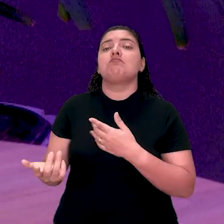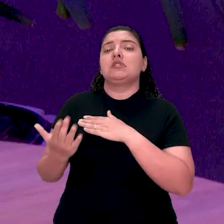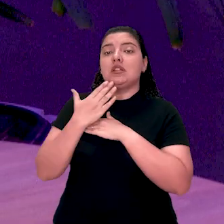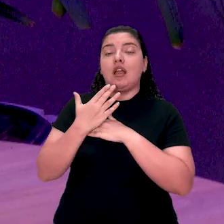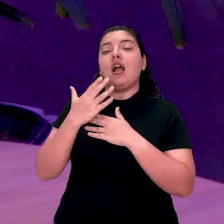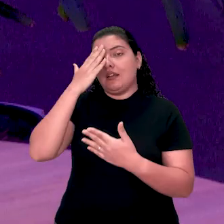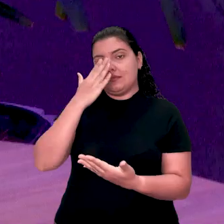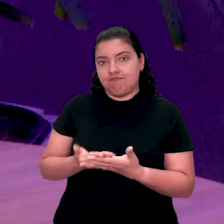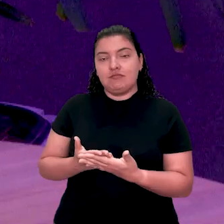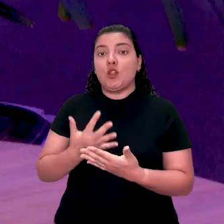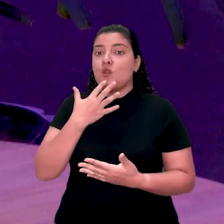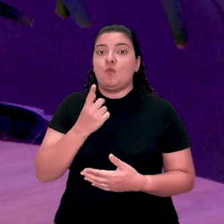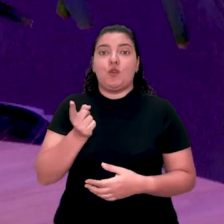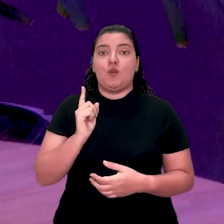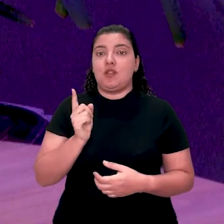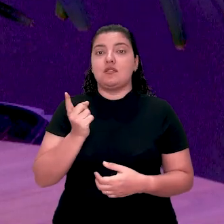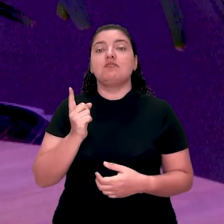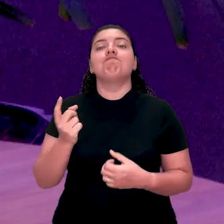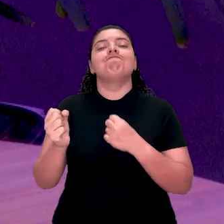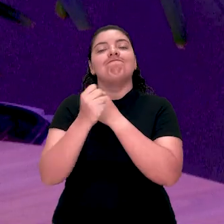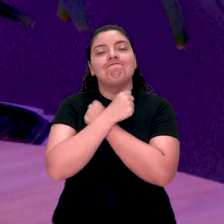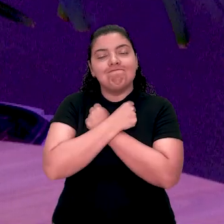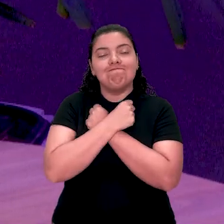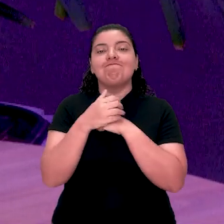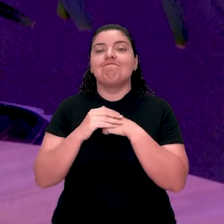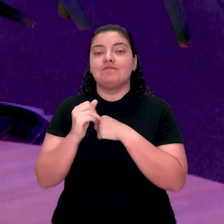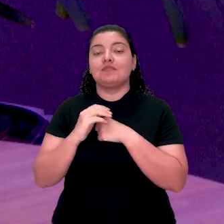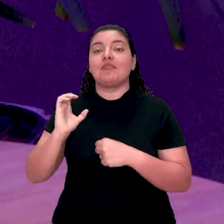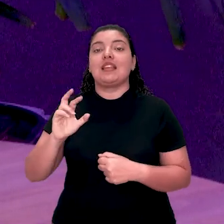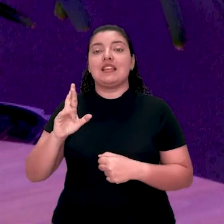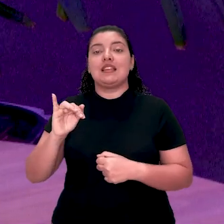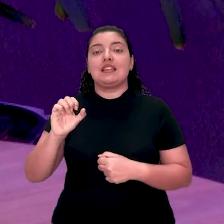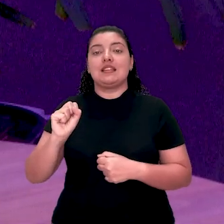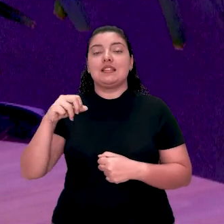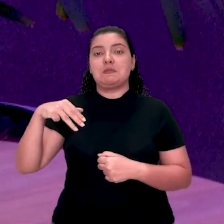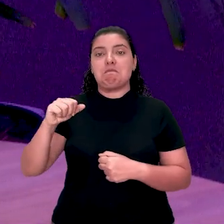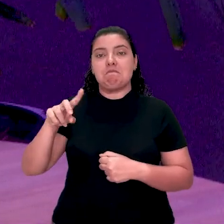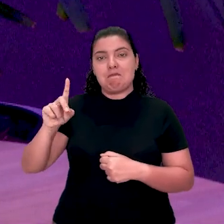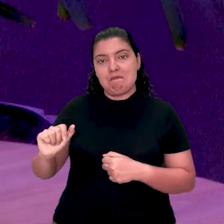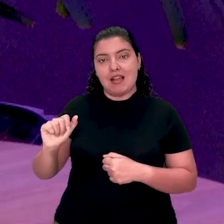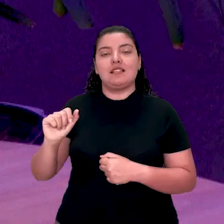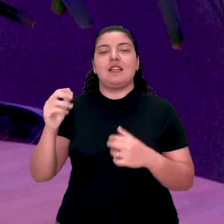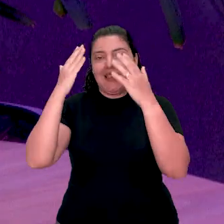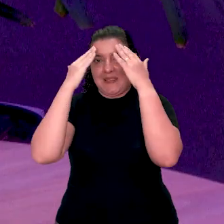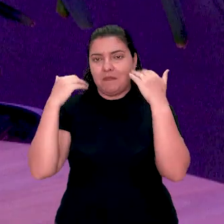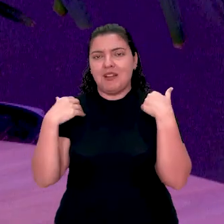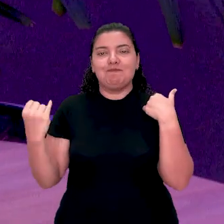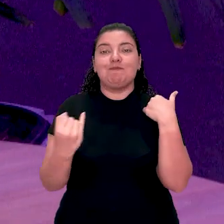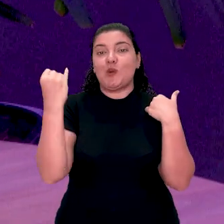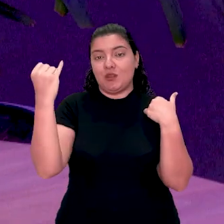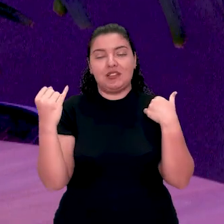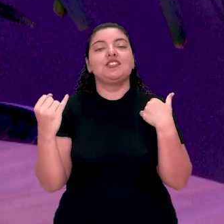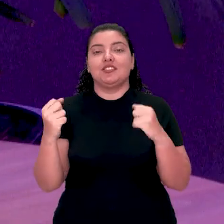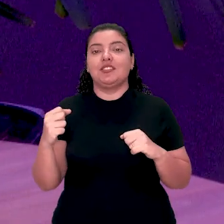E ela acreditou em mim sem me conhecer. Então, ela me abraçou, me acolheu. Então, a irmã Crismanda foi assim, uma pessoa fundamental na minha